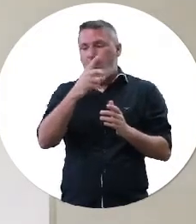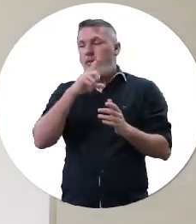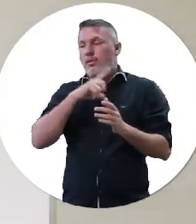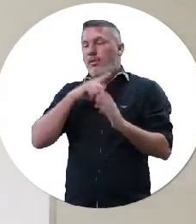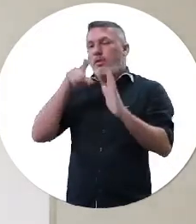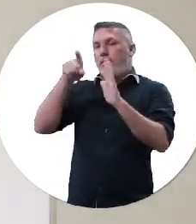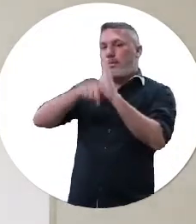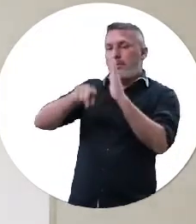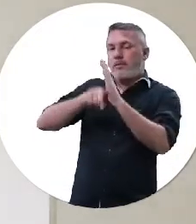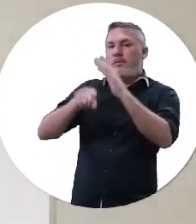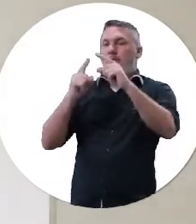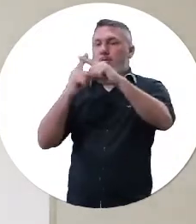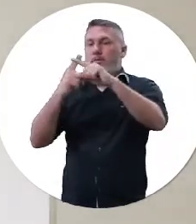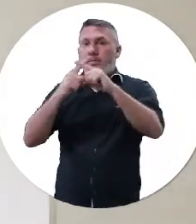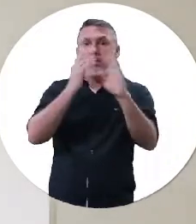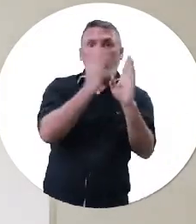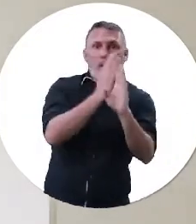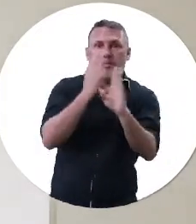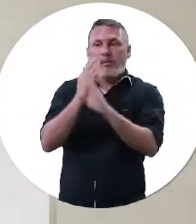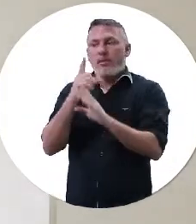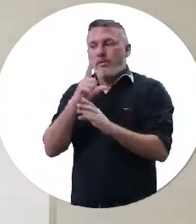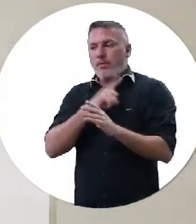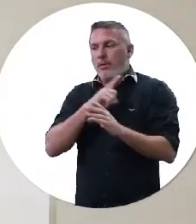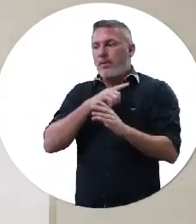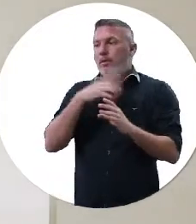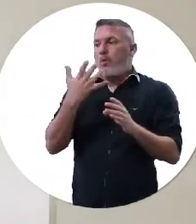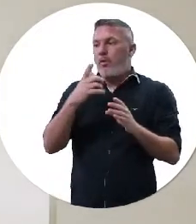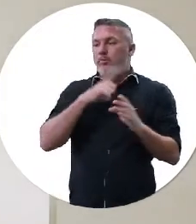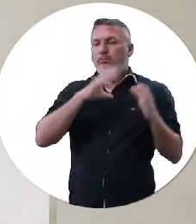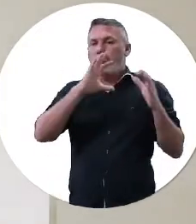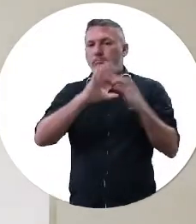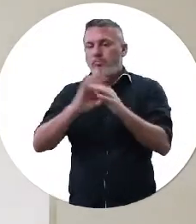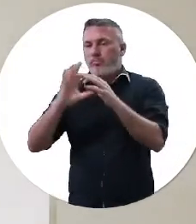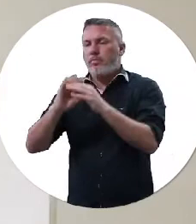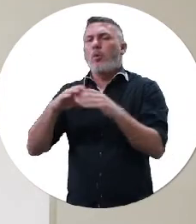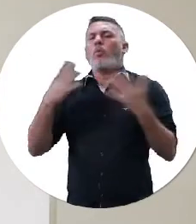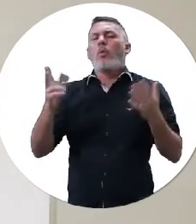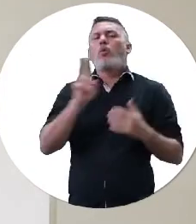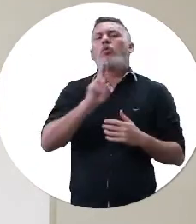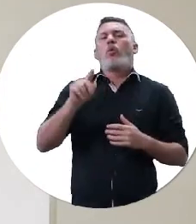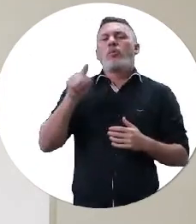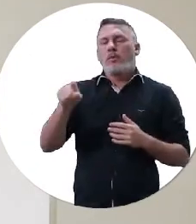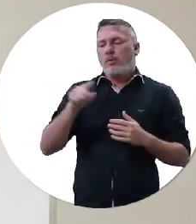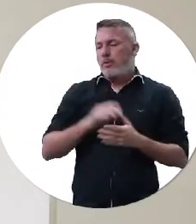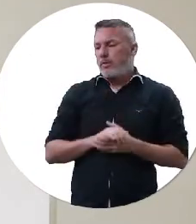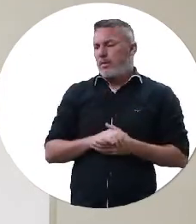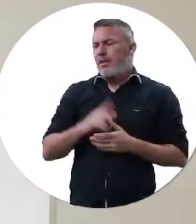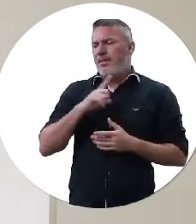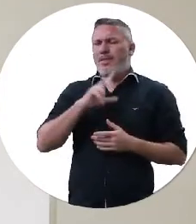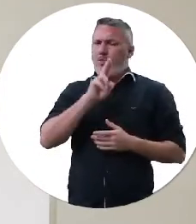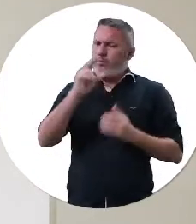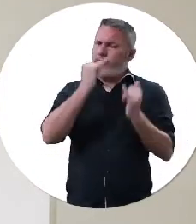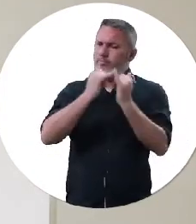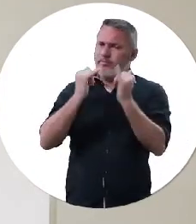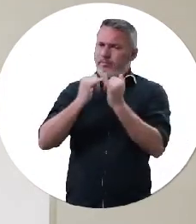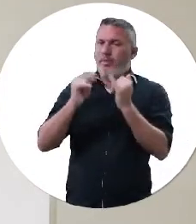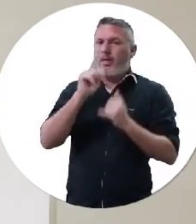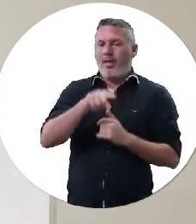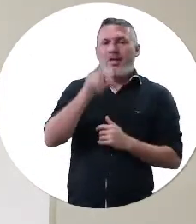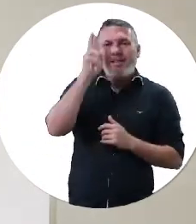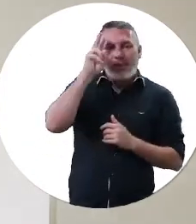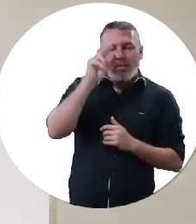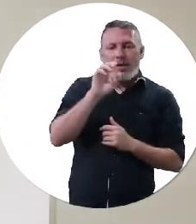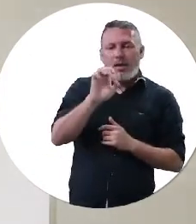semelhante ao éster que a gente viu nas aulas anteriores. Então vamos lá. A nomenclatura